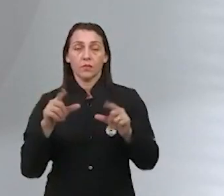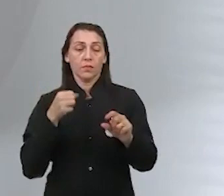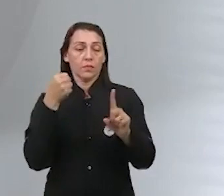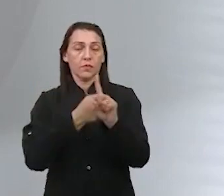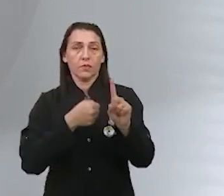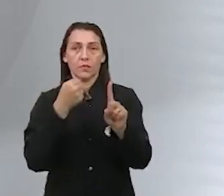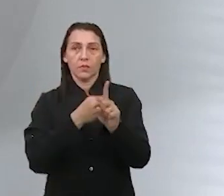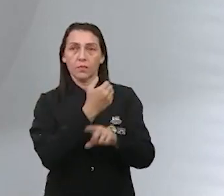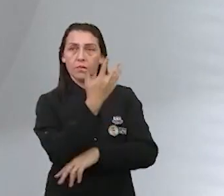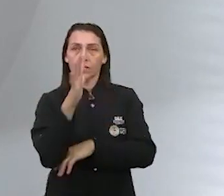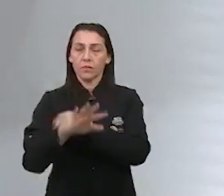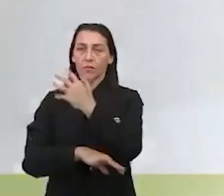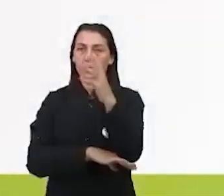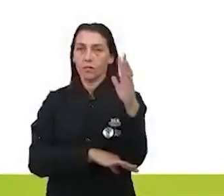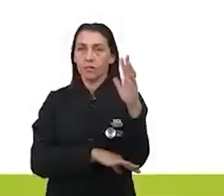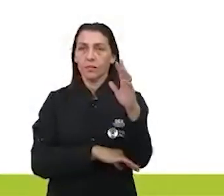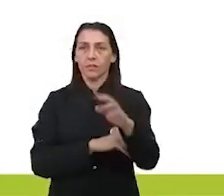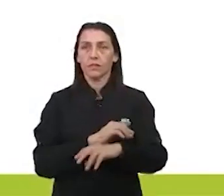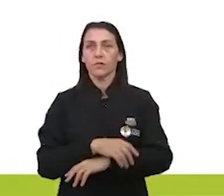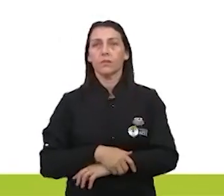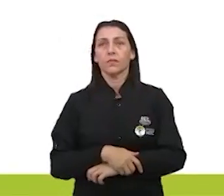impactos ambientais.